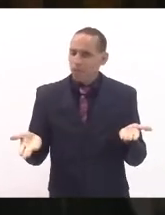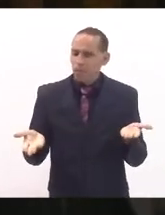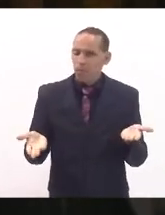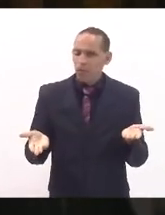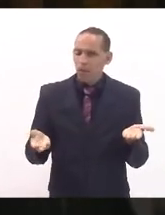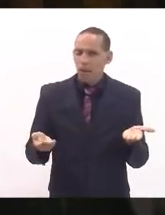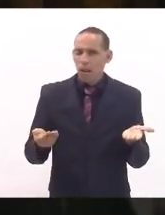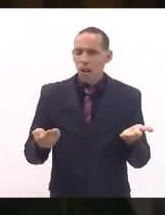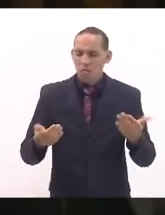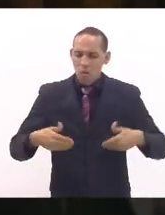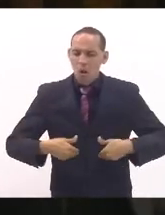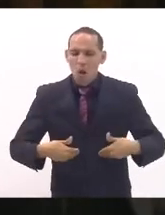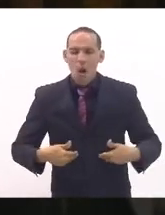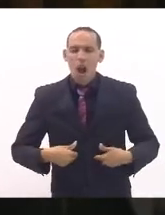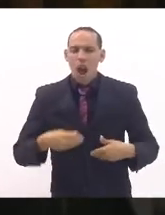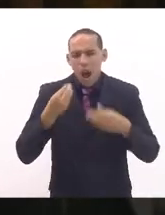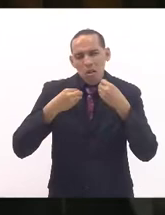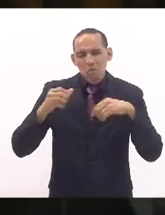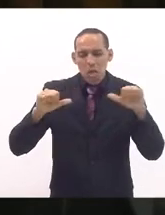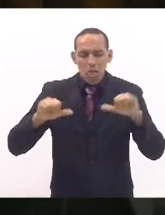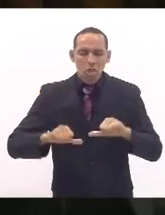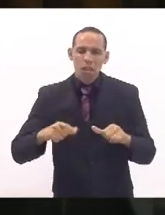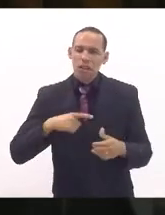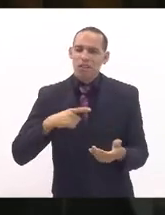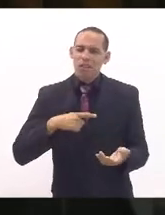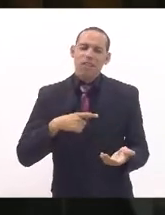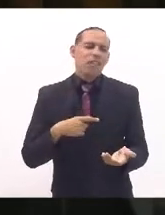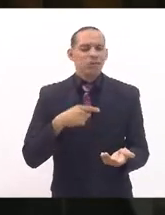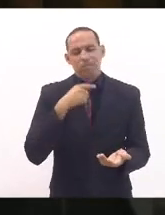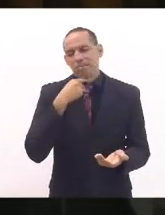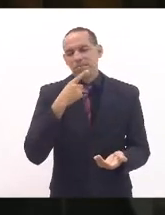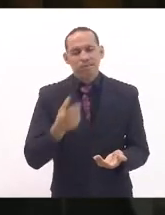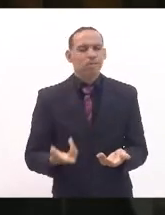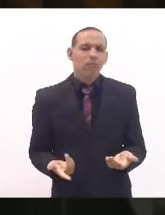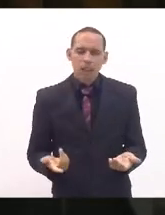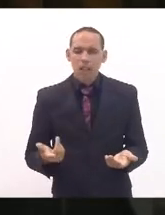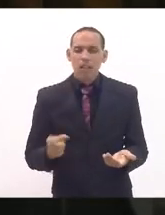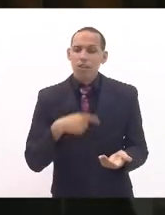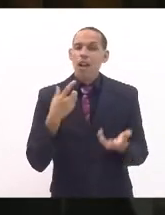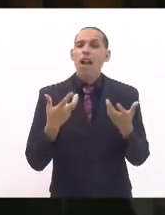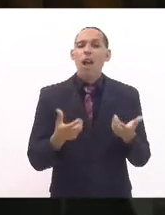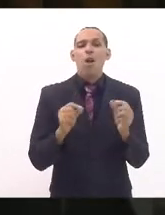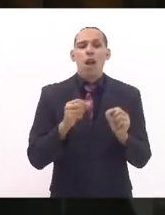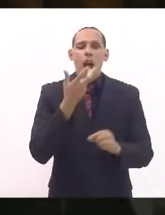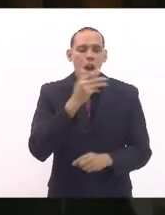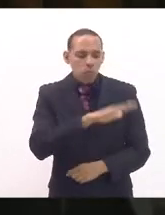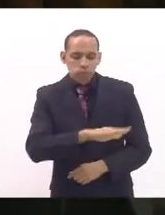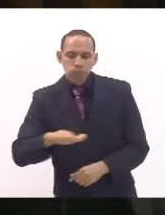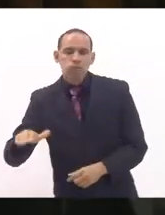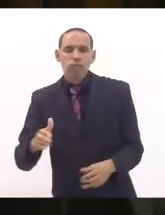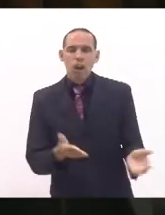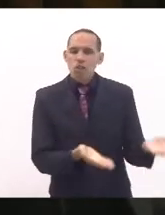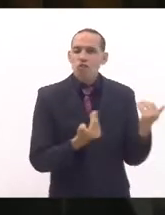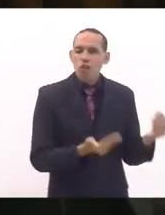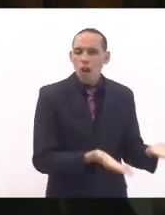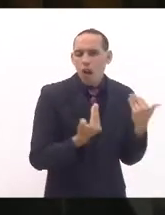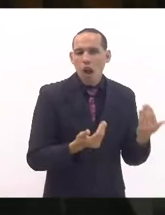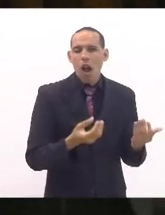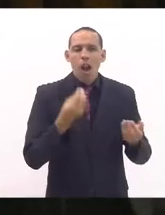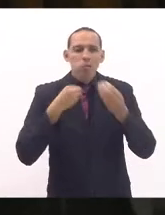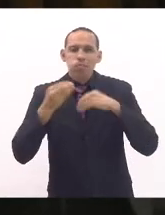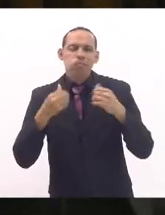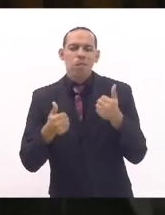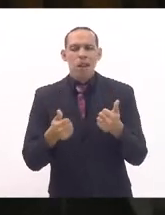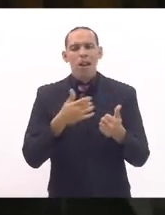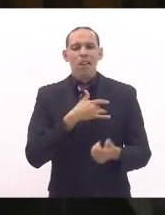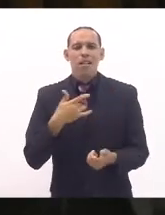famílias com uma alimentação inadequada. Não dá para ser assim. A gente quer que as nossas crianças e adolescentes tenham alimentação saudável. Eu não entendi,